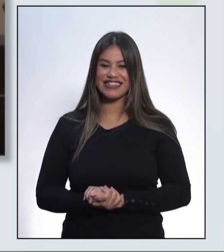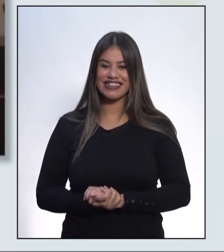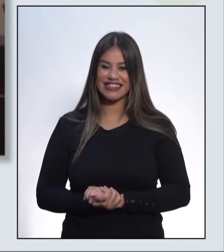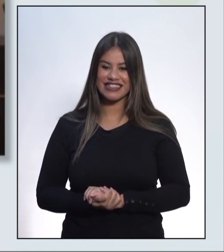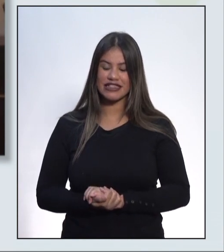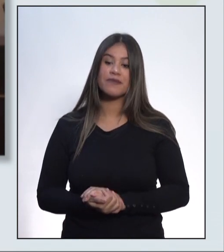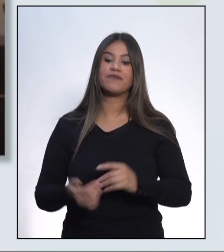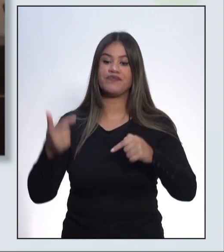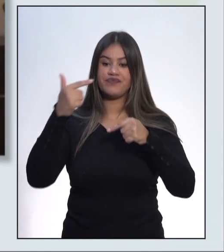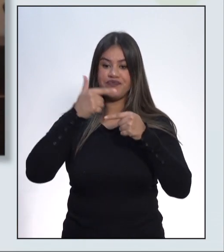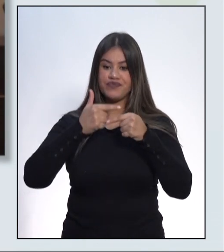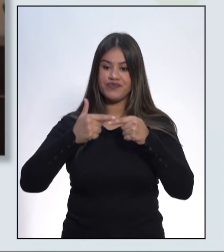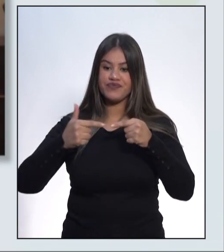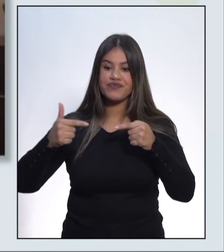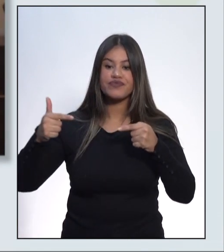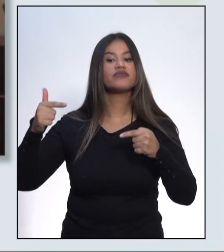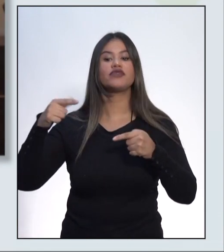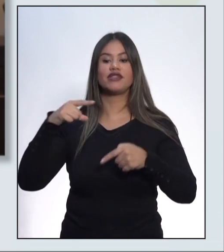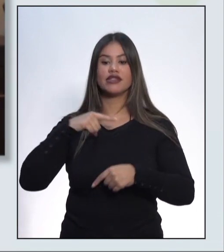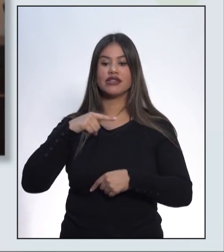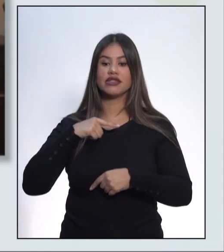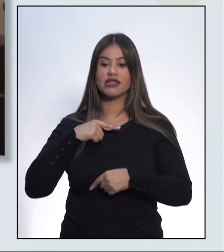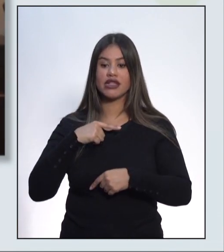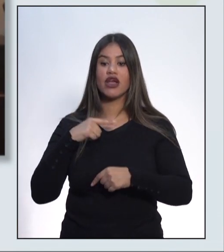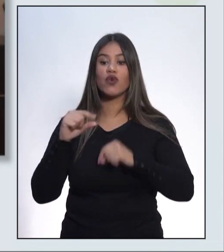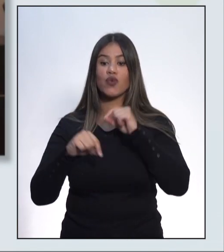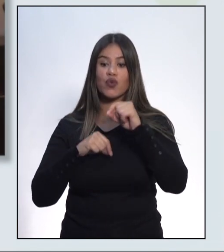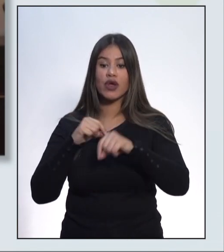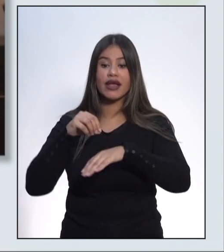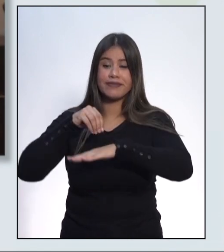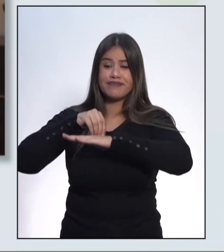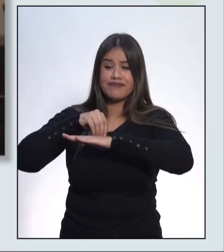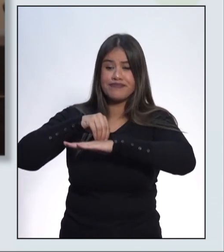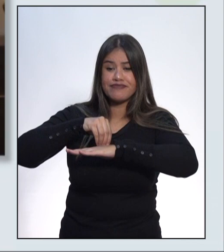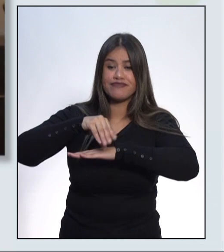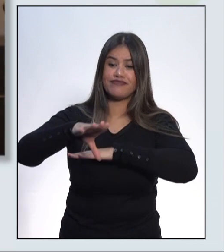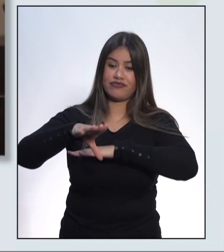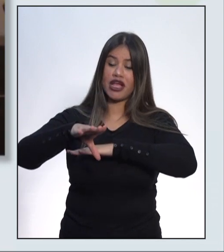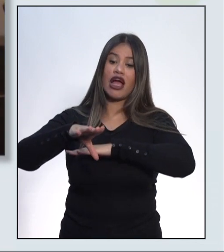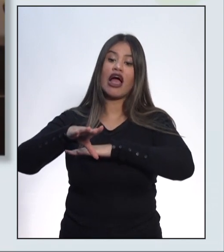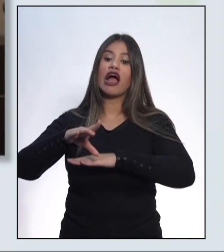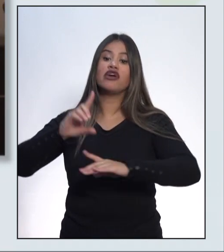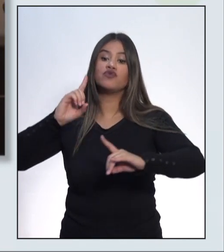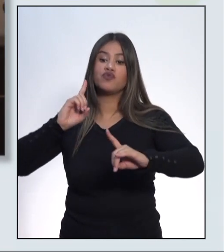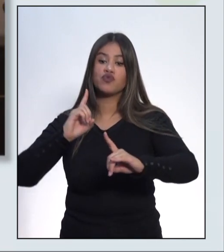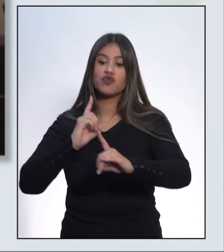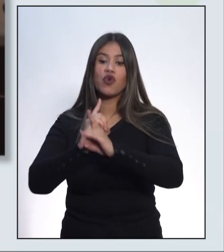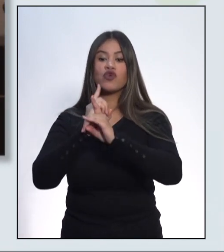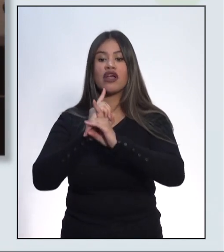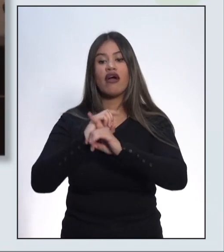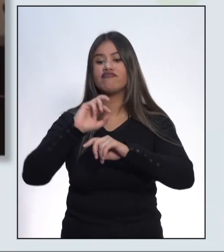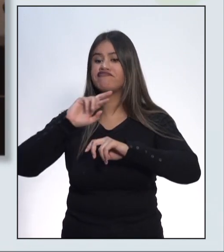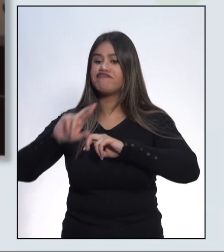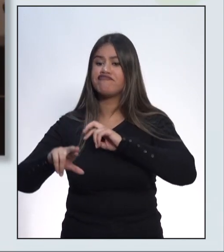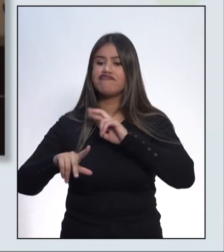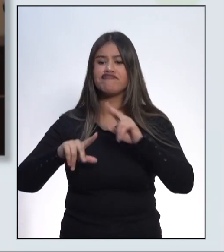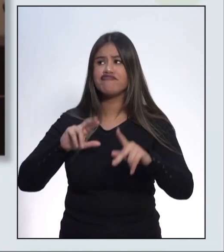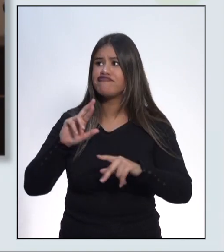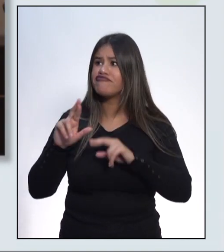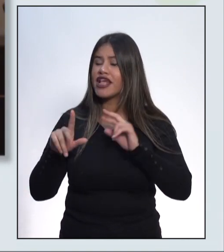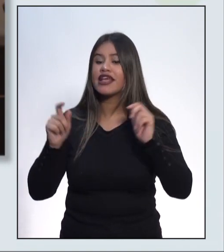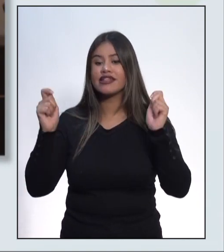Durante a semana eu vou encontrar, e eu recomendo que vocês também façam isso, outras coisas legais